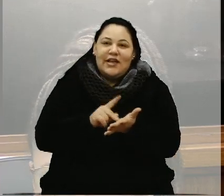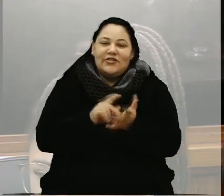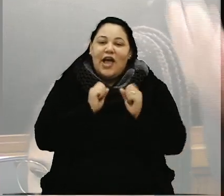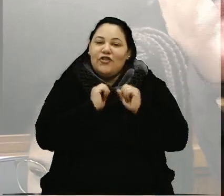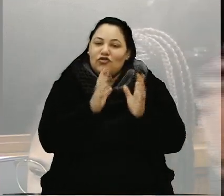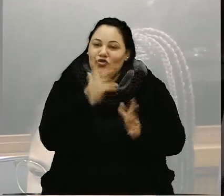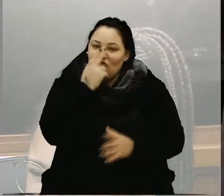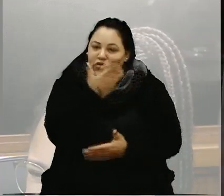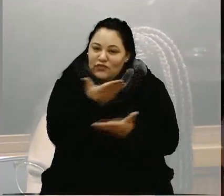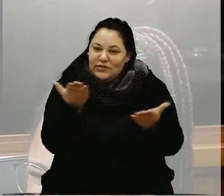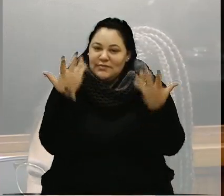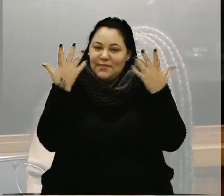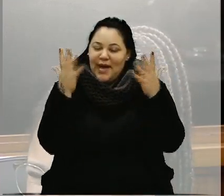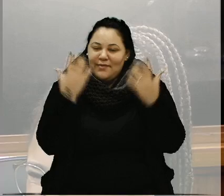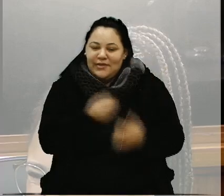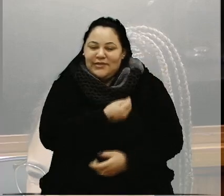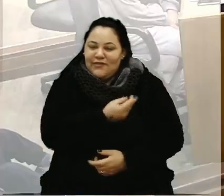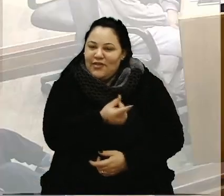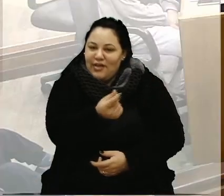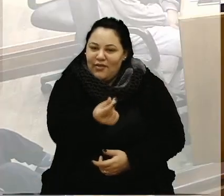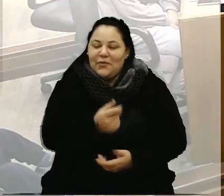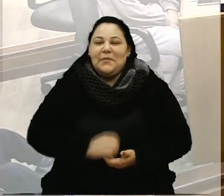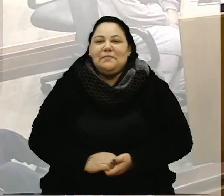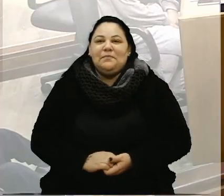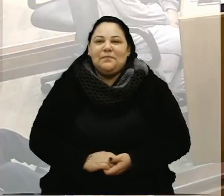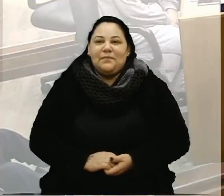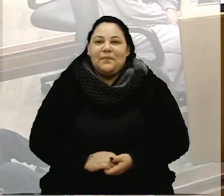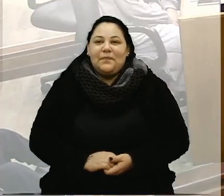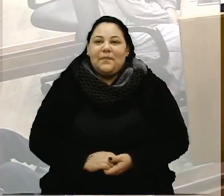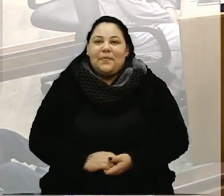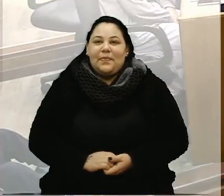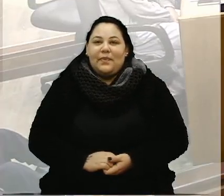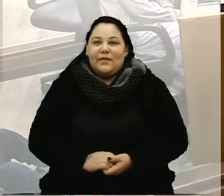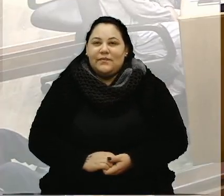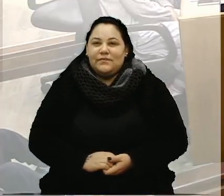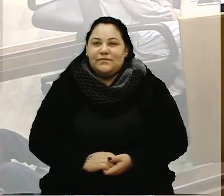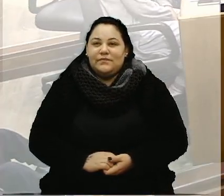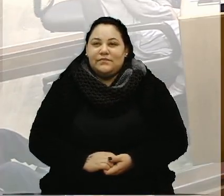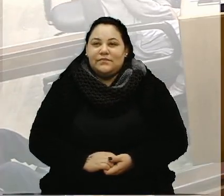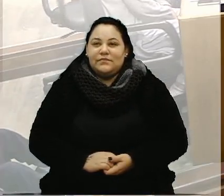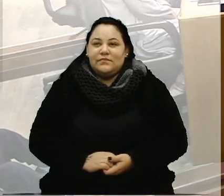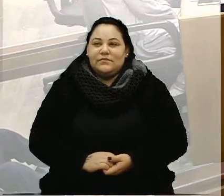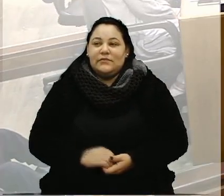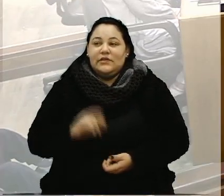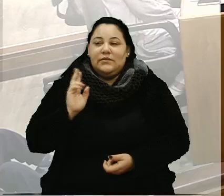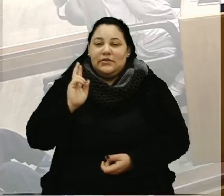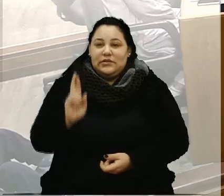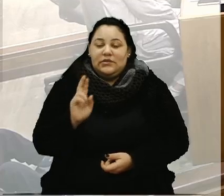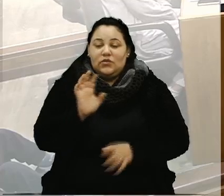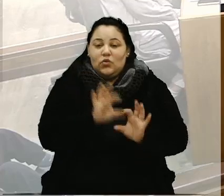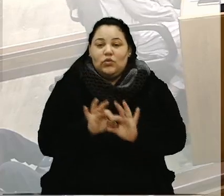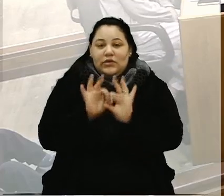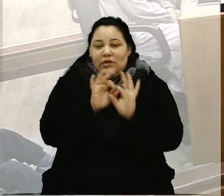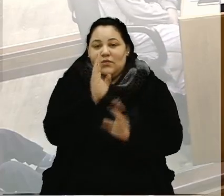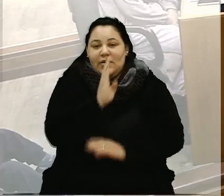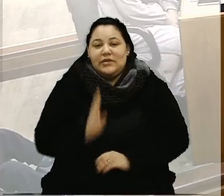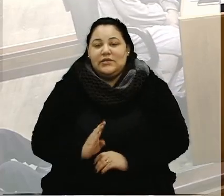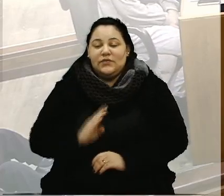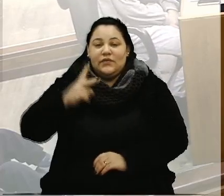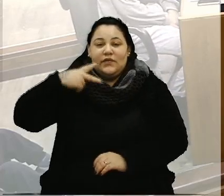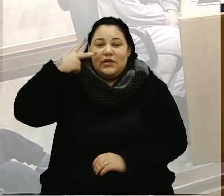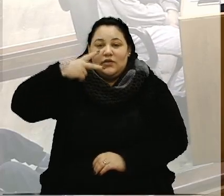vocês. Parabéns e vida longa. Peço a palavra, senhor presidente. Representando a bancada do União Brasil, vereador Clóvis